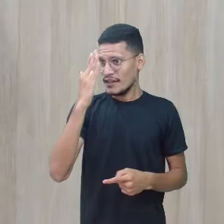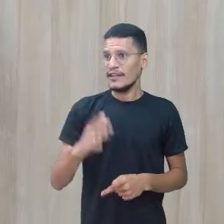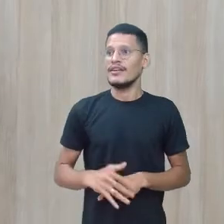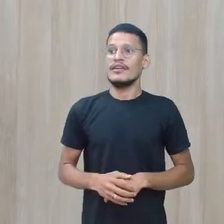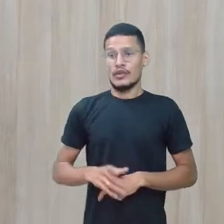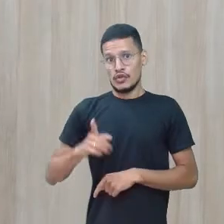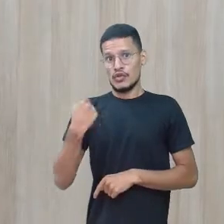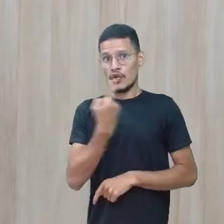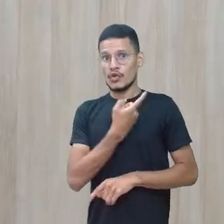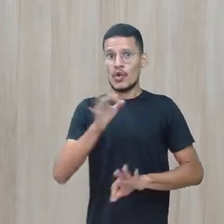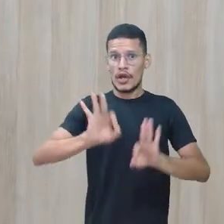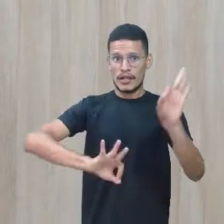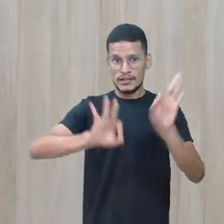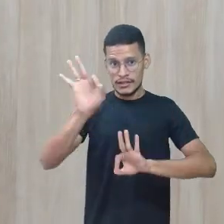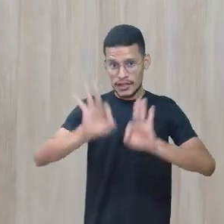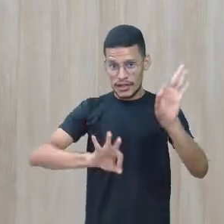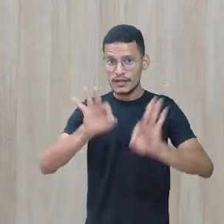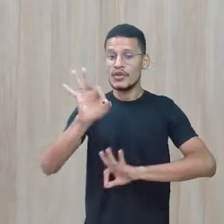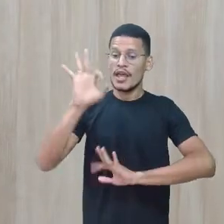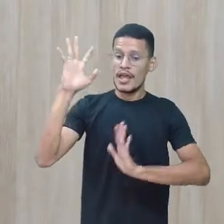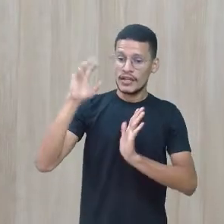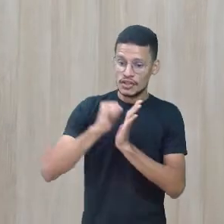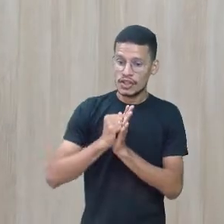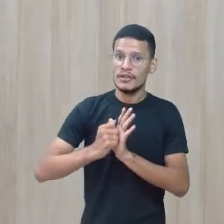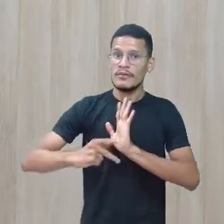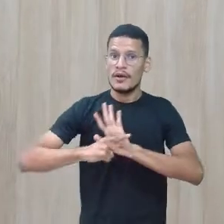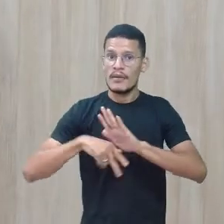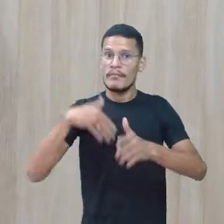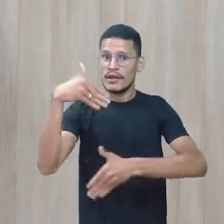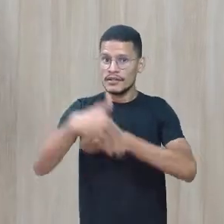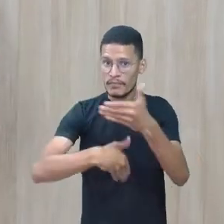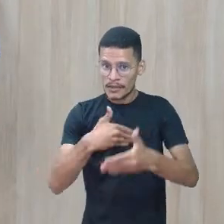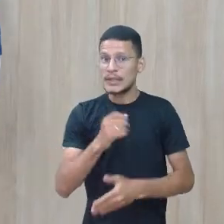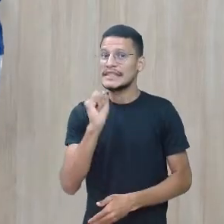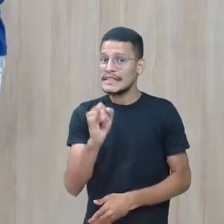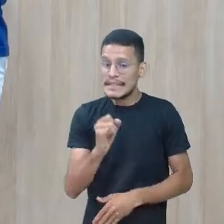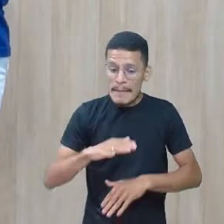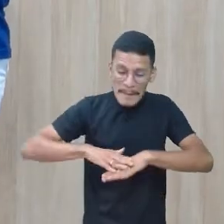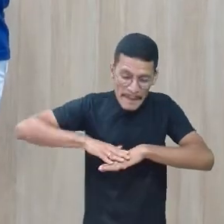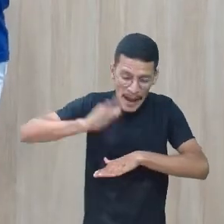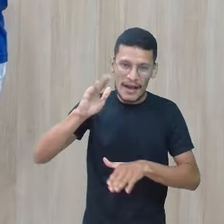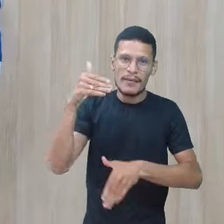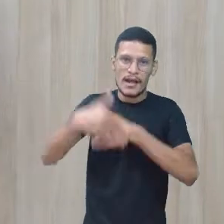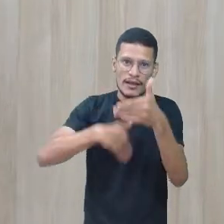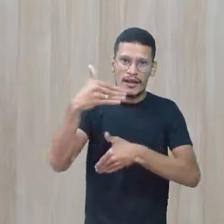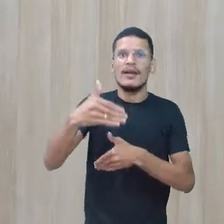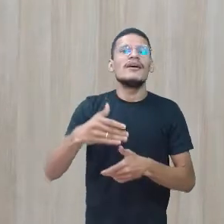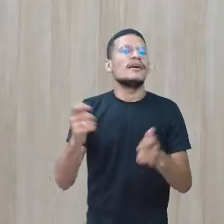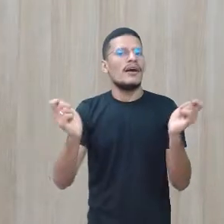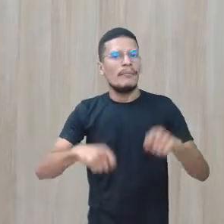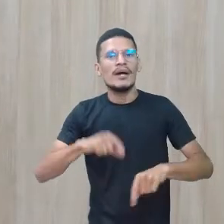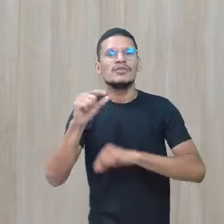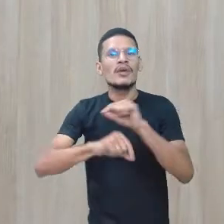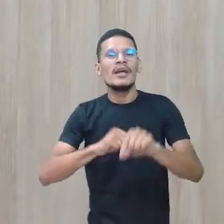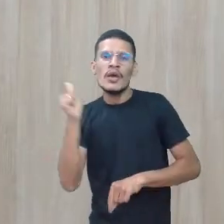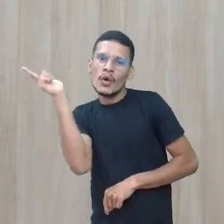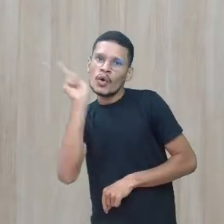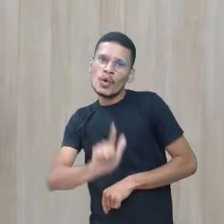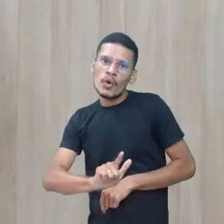vai organizando aí, vai registrando a participação. Quem for mais participativo, de repente a gente